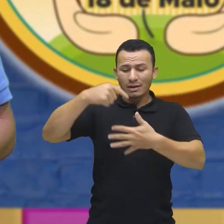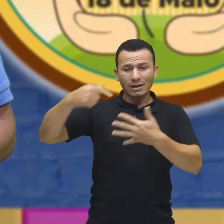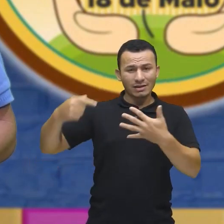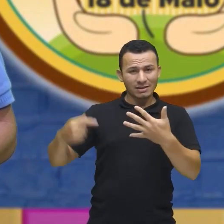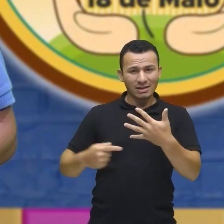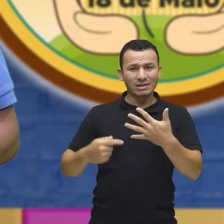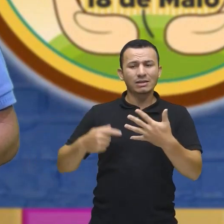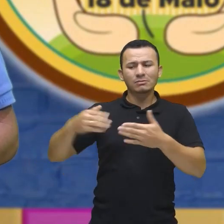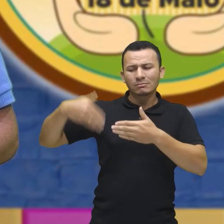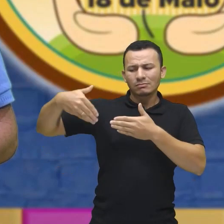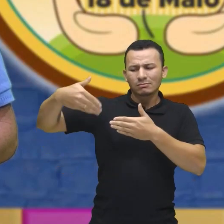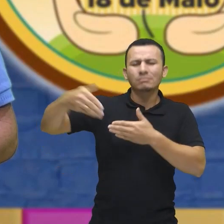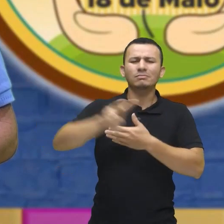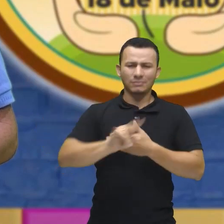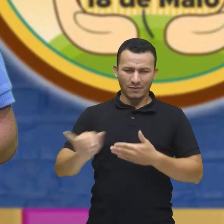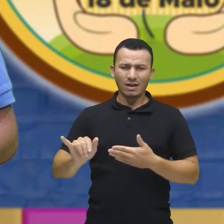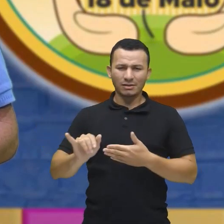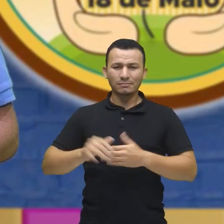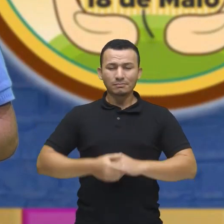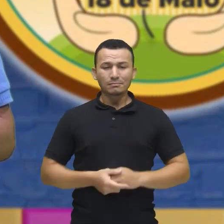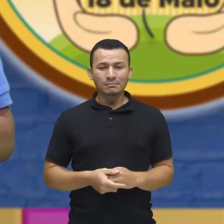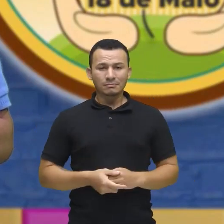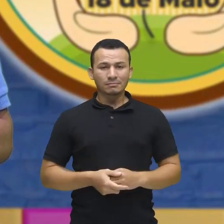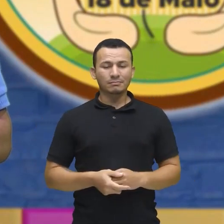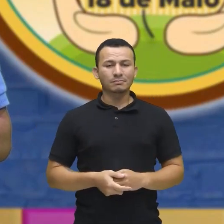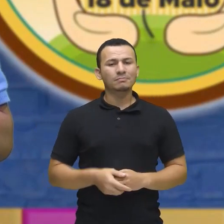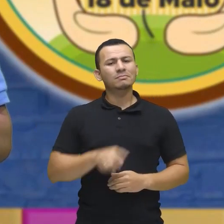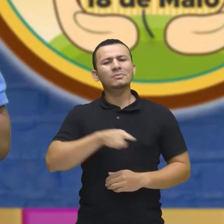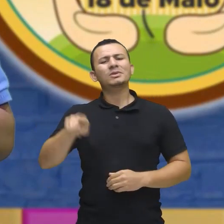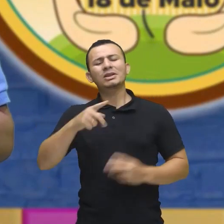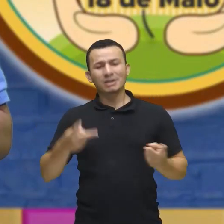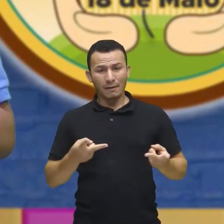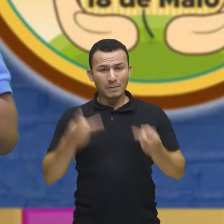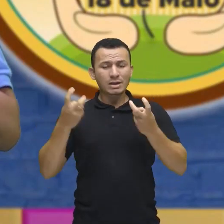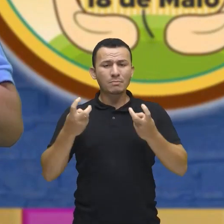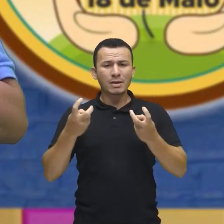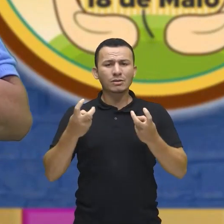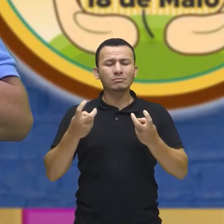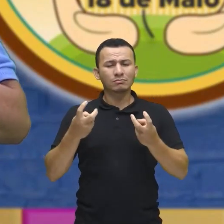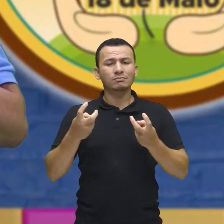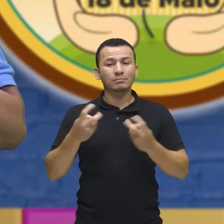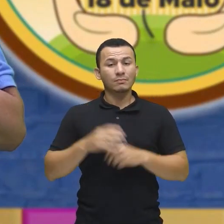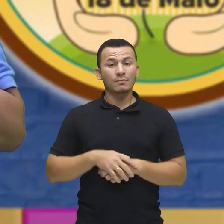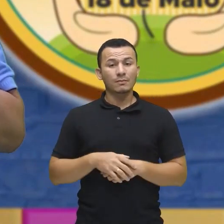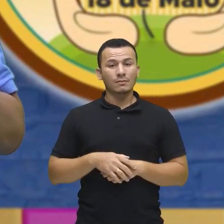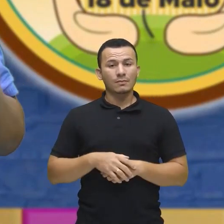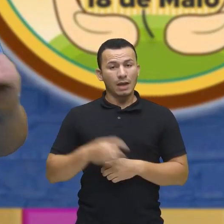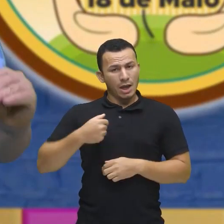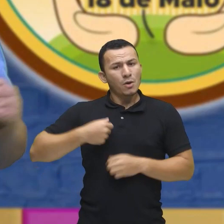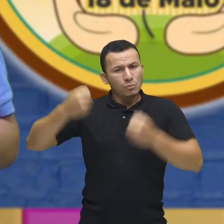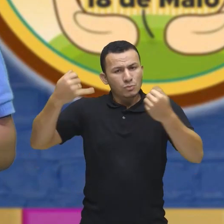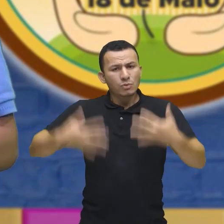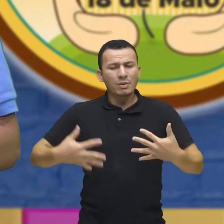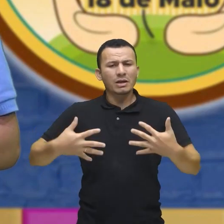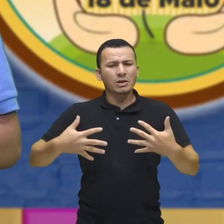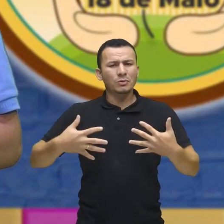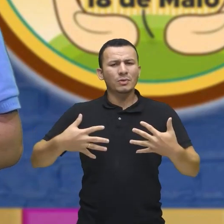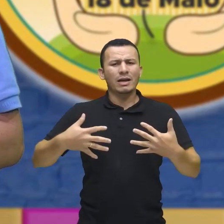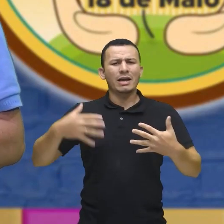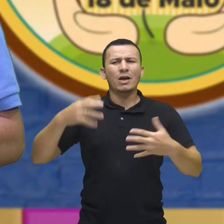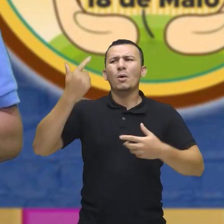ser desenvolvidas, certo? Vocês estão percebendo que está no dia a dia, a professora Lúcia não está falando nada de